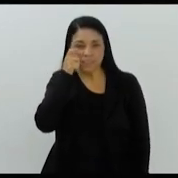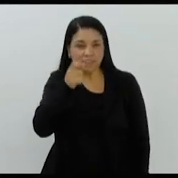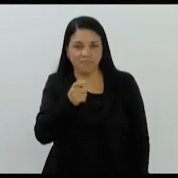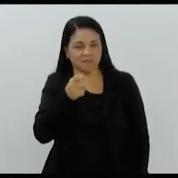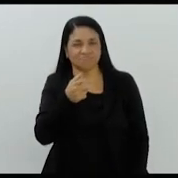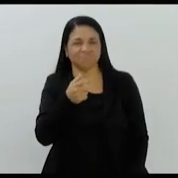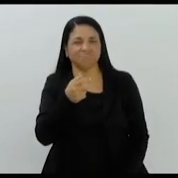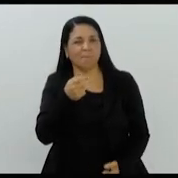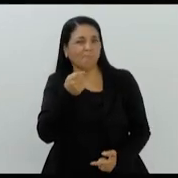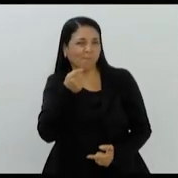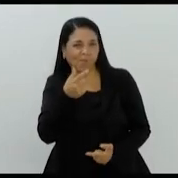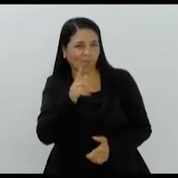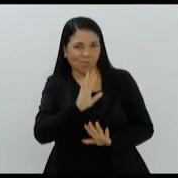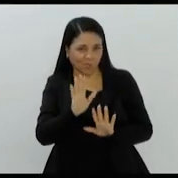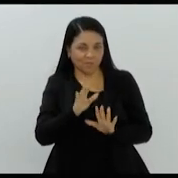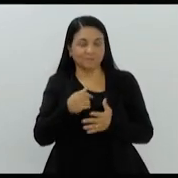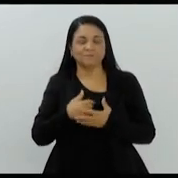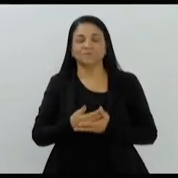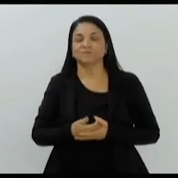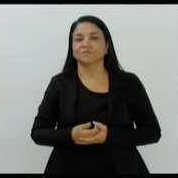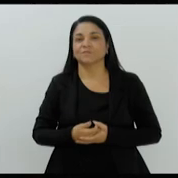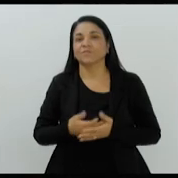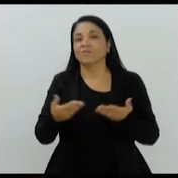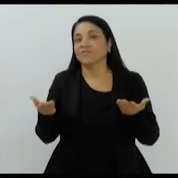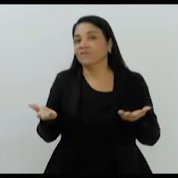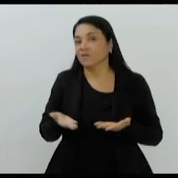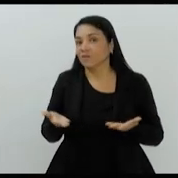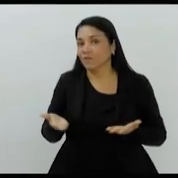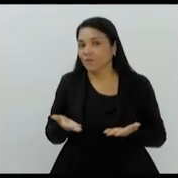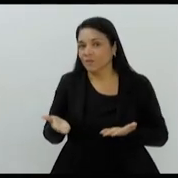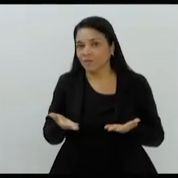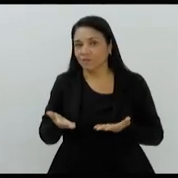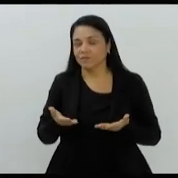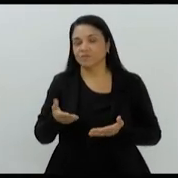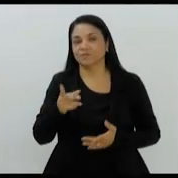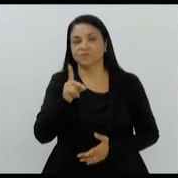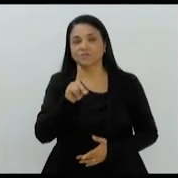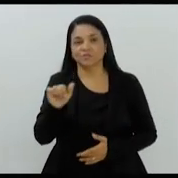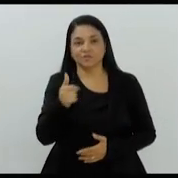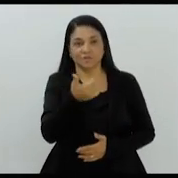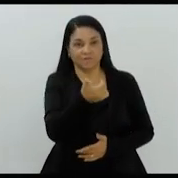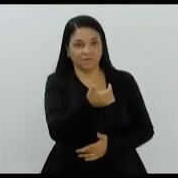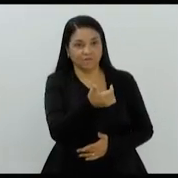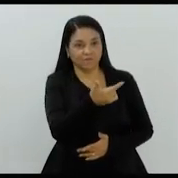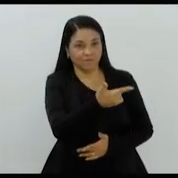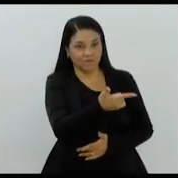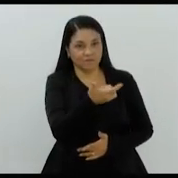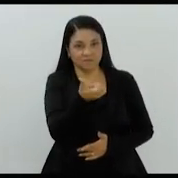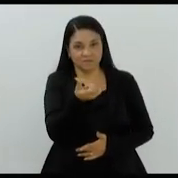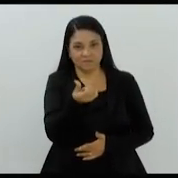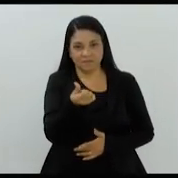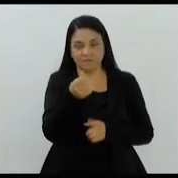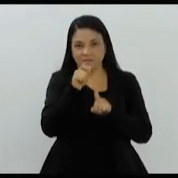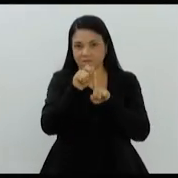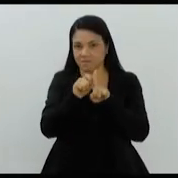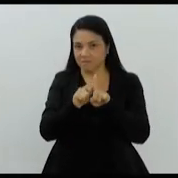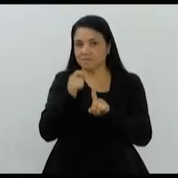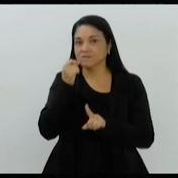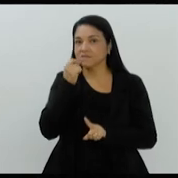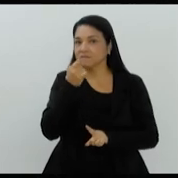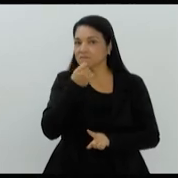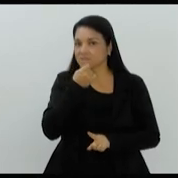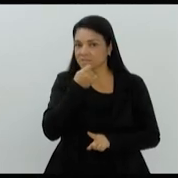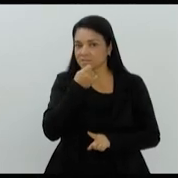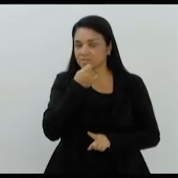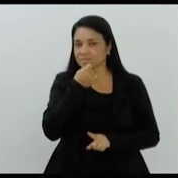direto. Hoje é 26 de setembro e vi